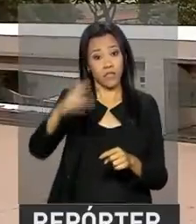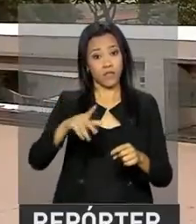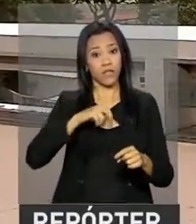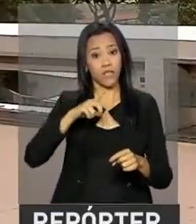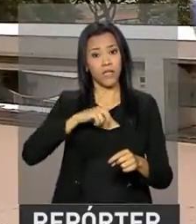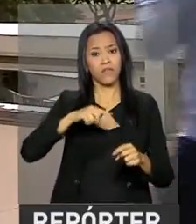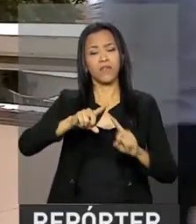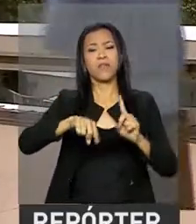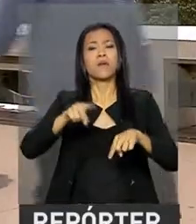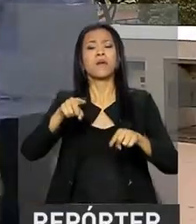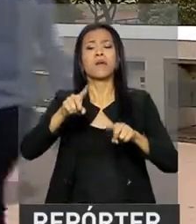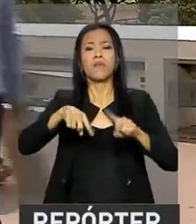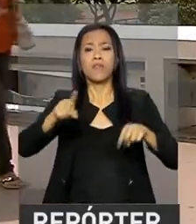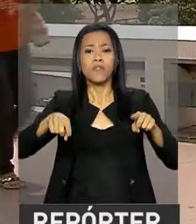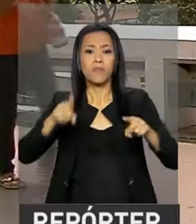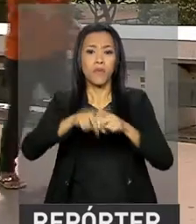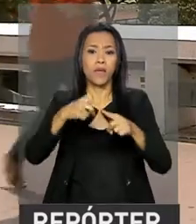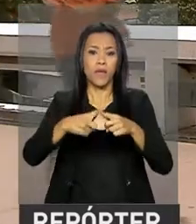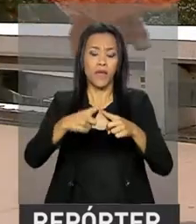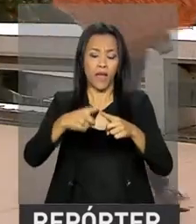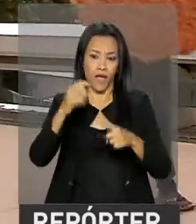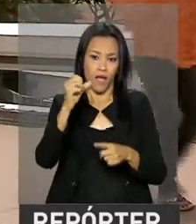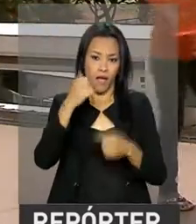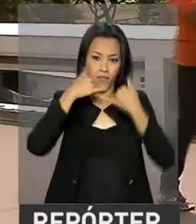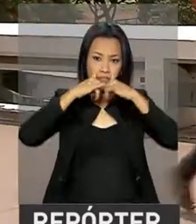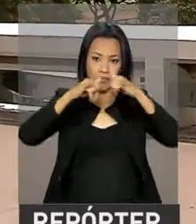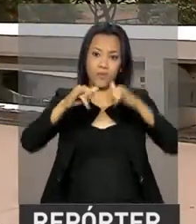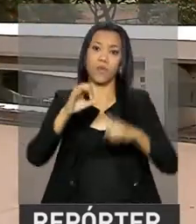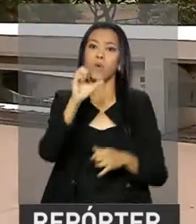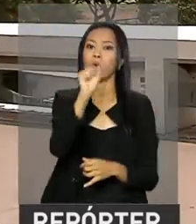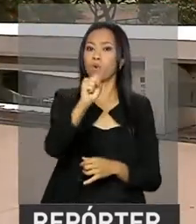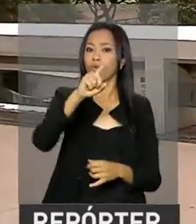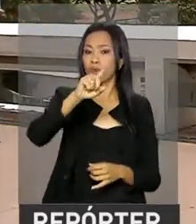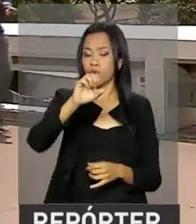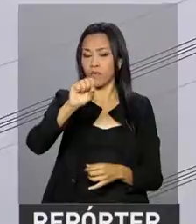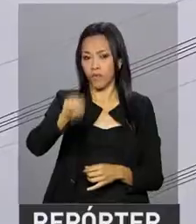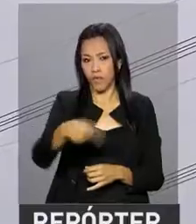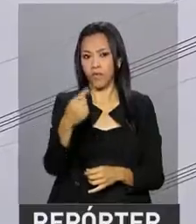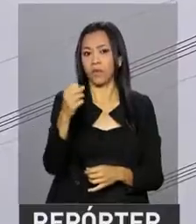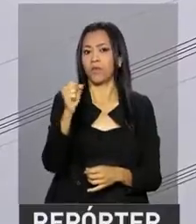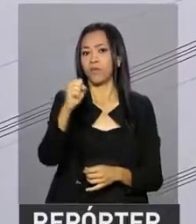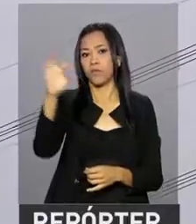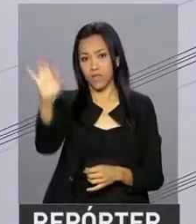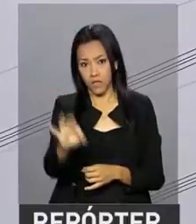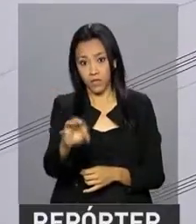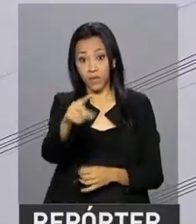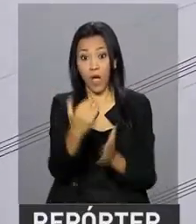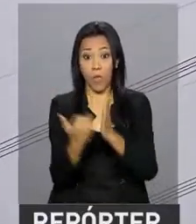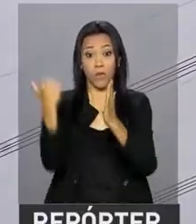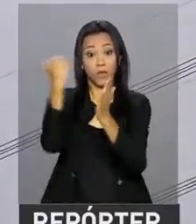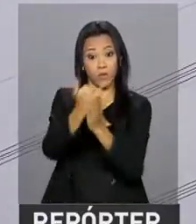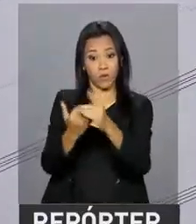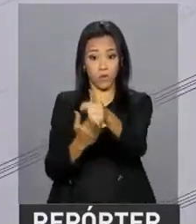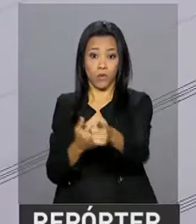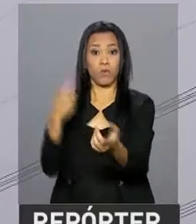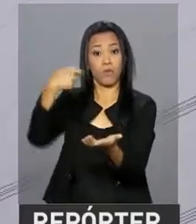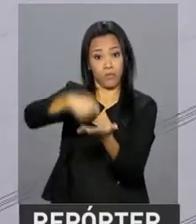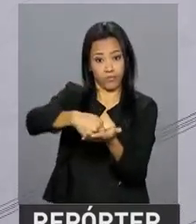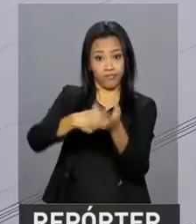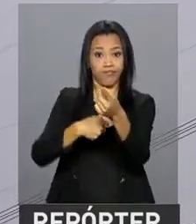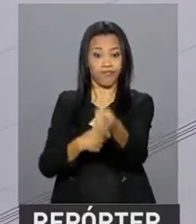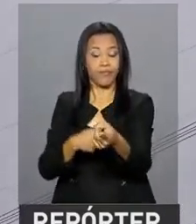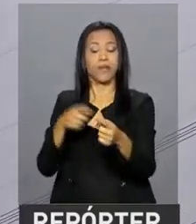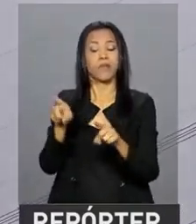preço da energia elétrica, que aumentou 8,98% em relação a abril, mês em que as tarifas de energia tiveram